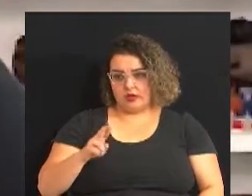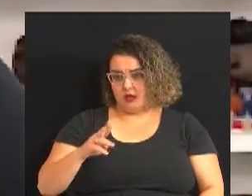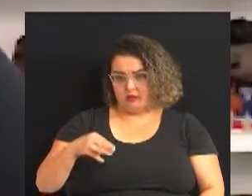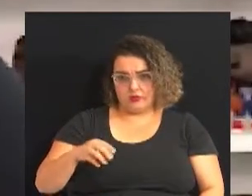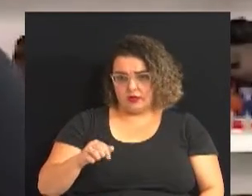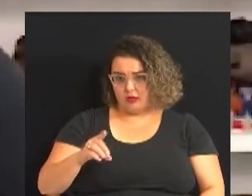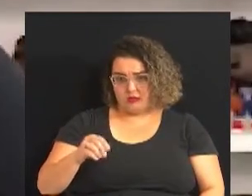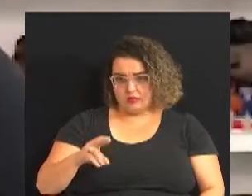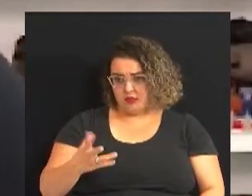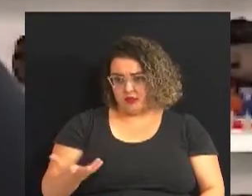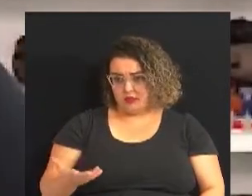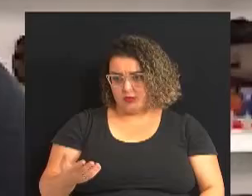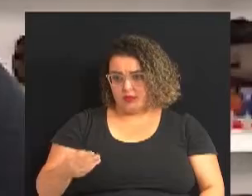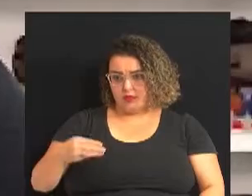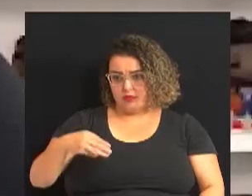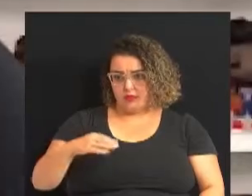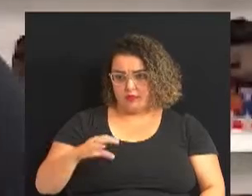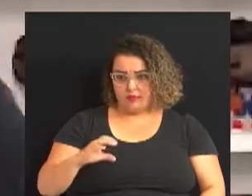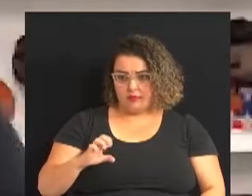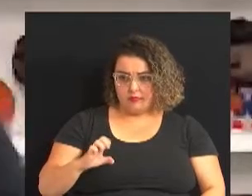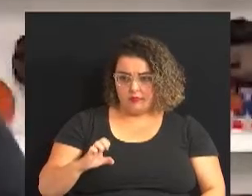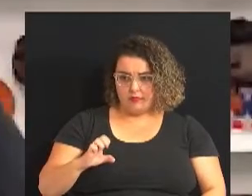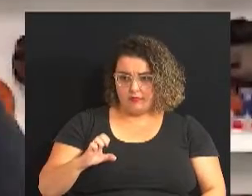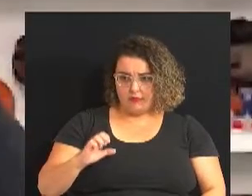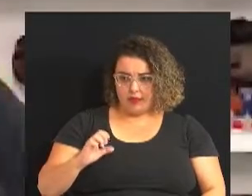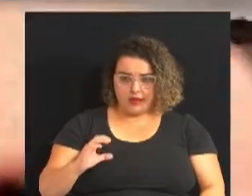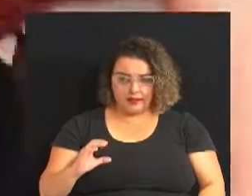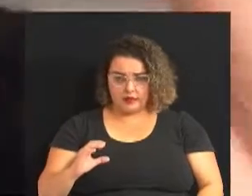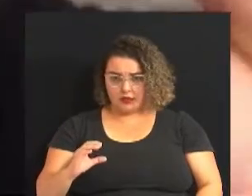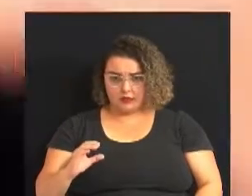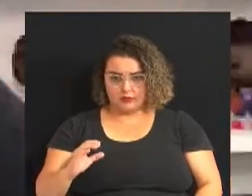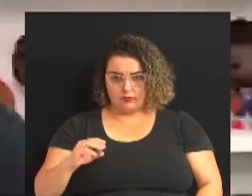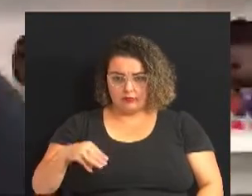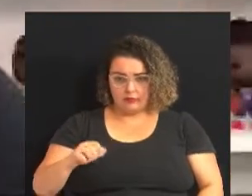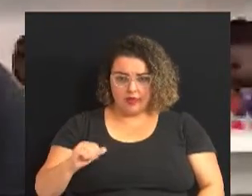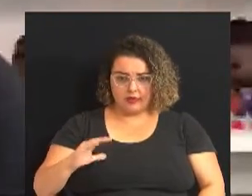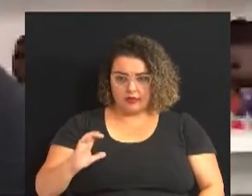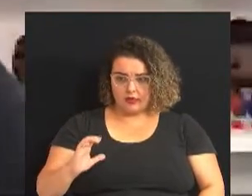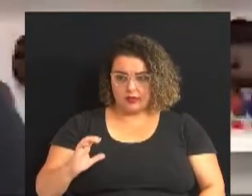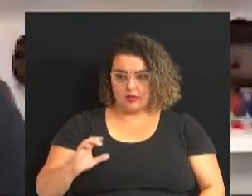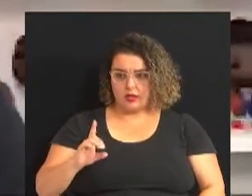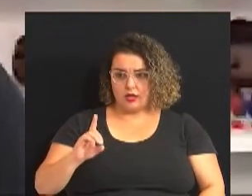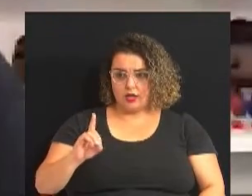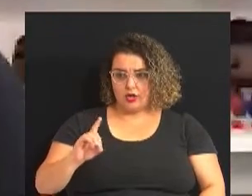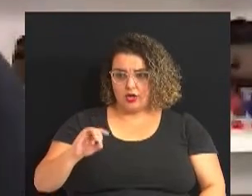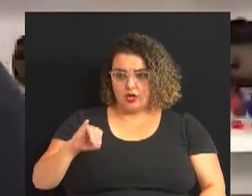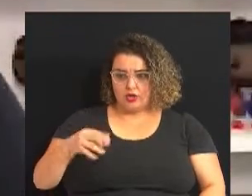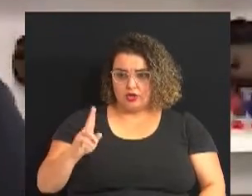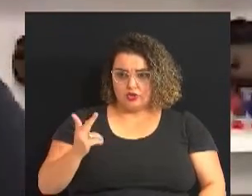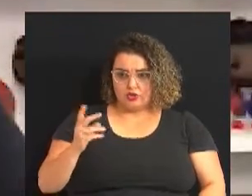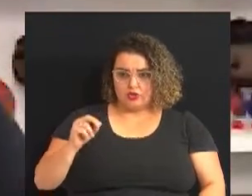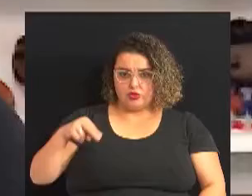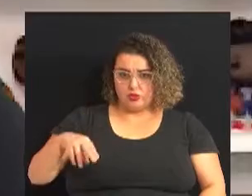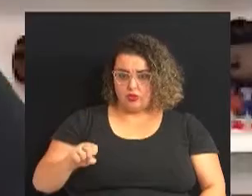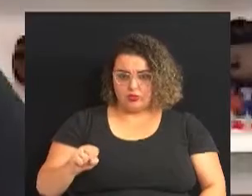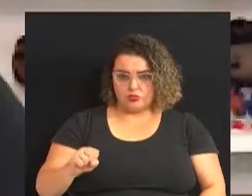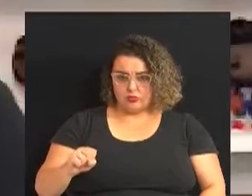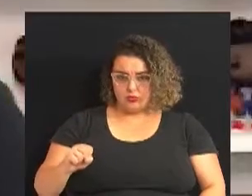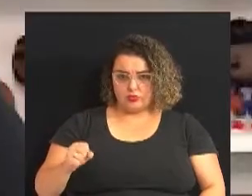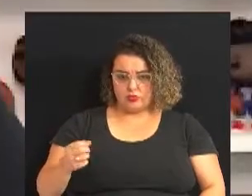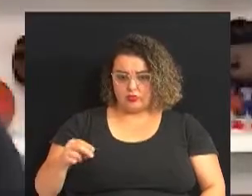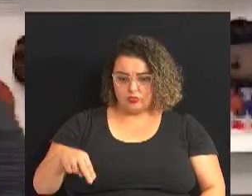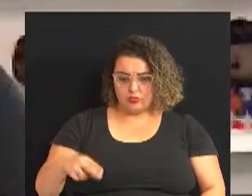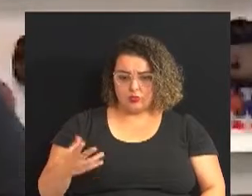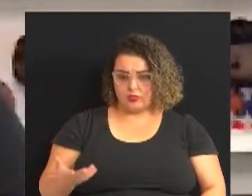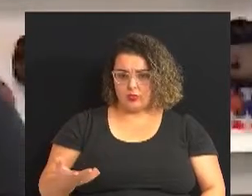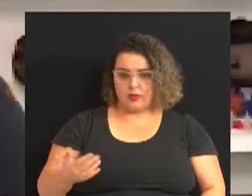exemplo, o Magic Johnson era um cara de 2,5 m que levava a bola. Mas quando você ia imaginar um armador de 2,5 m, e hoje você tem vários armadores acima de 2